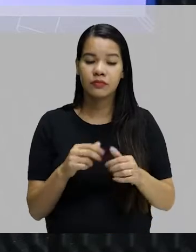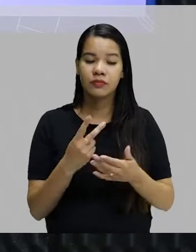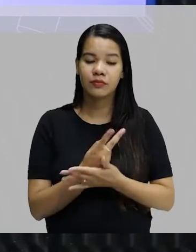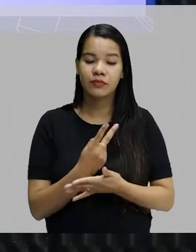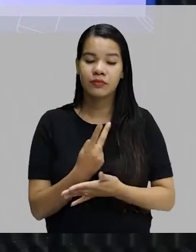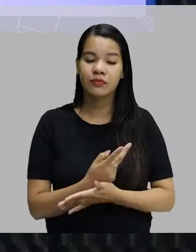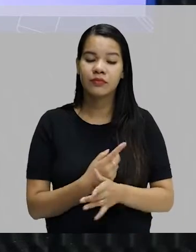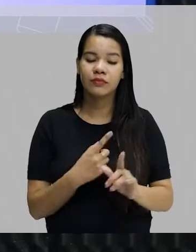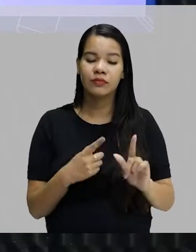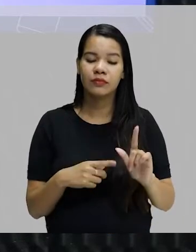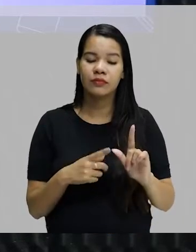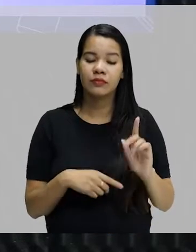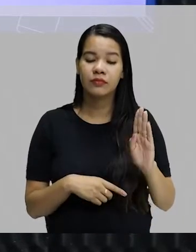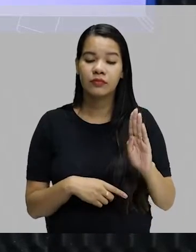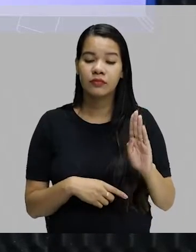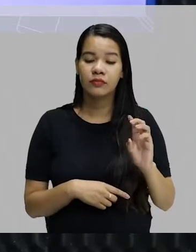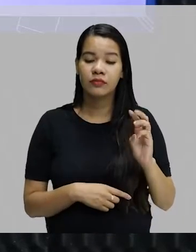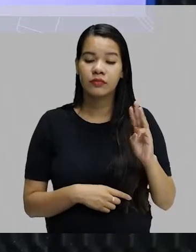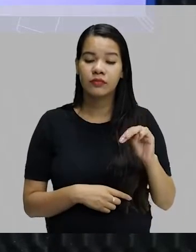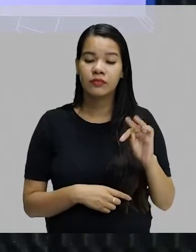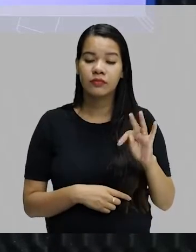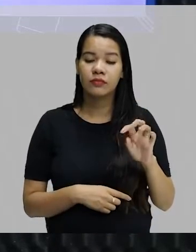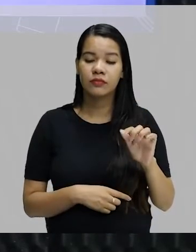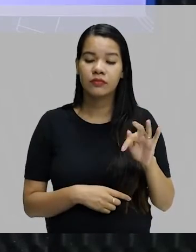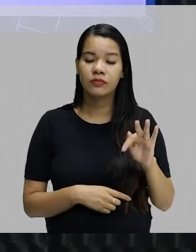tá? Metafísica, não.